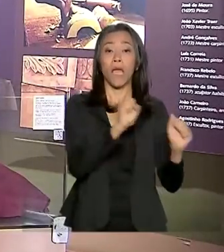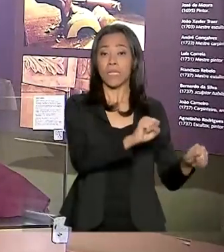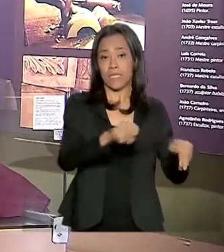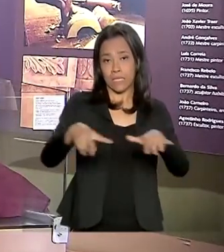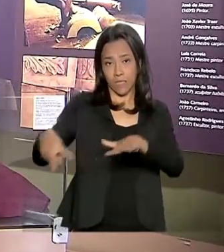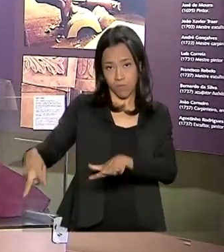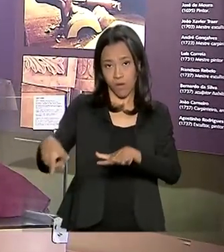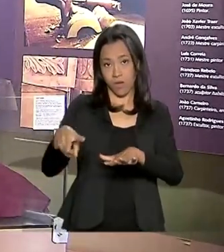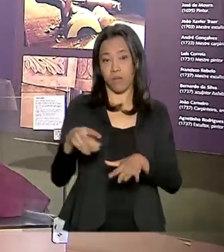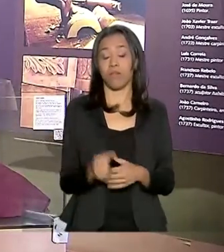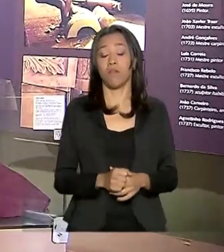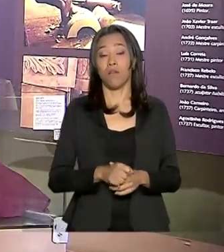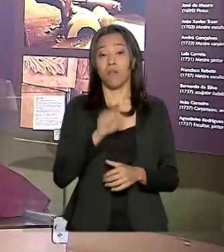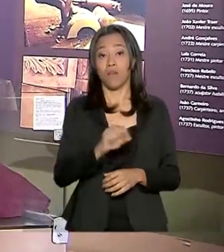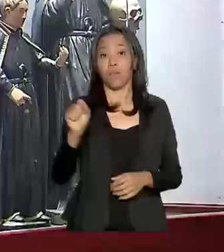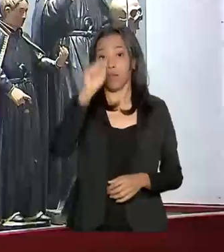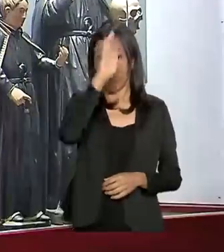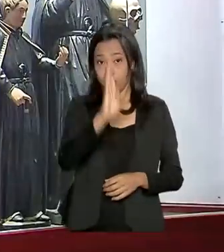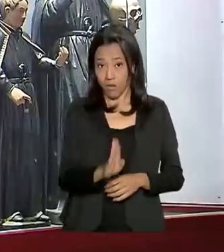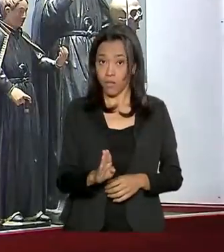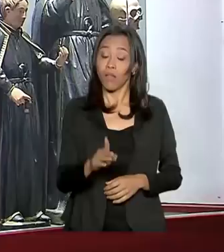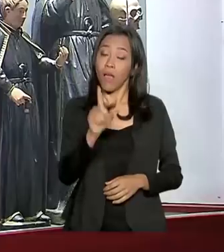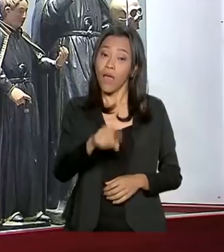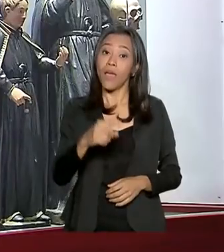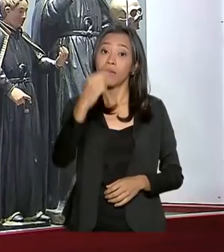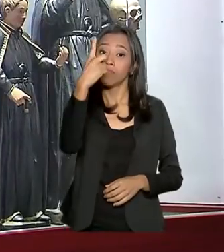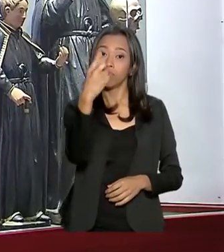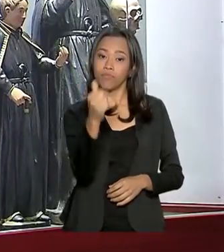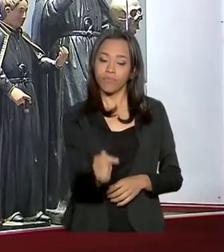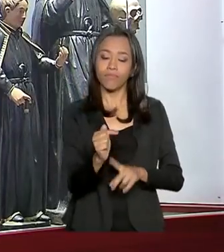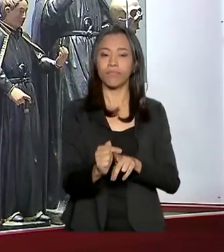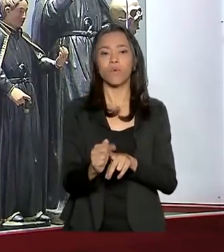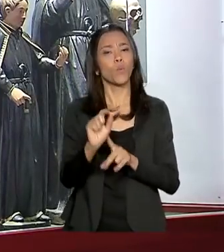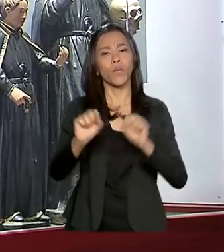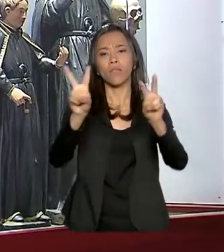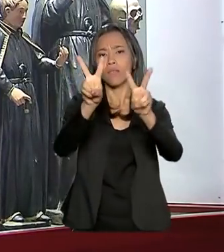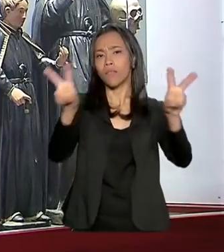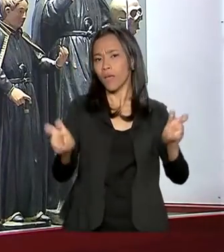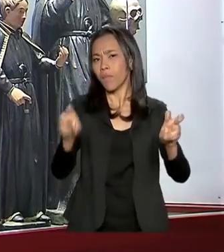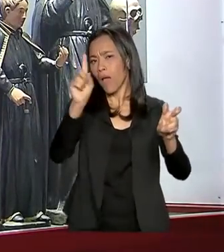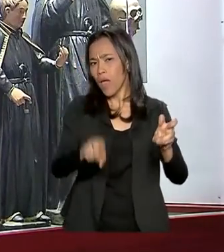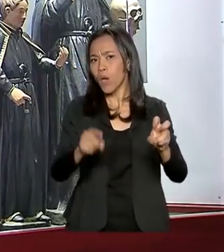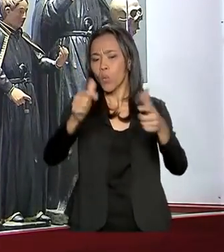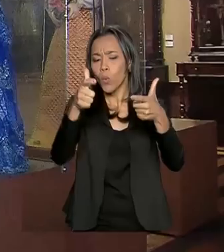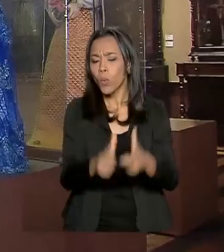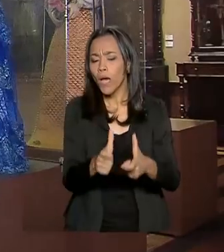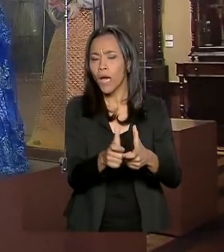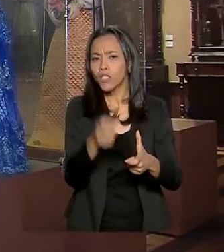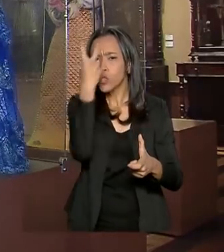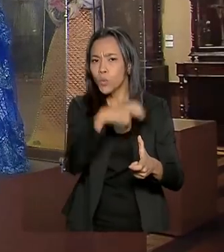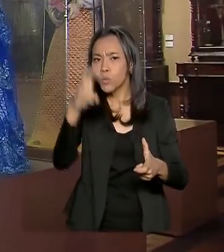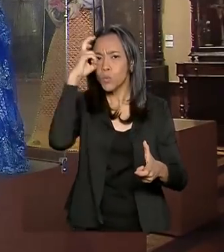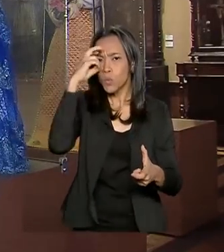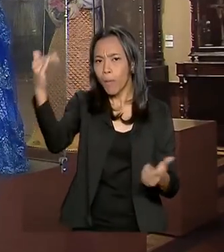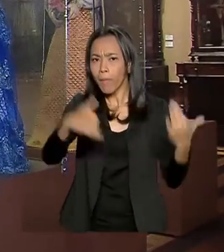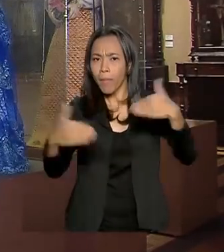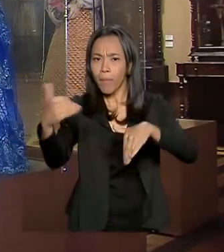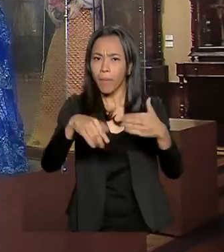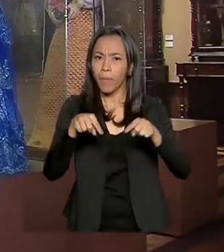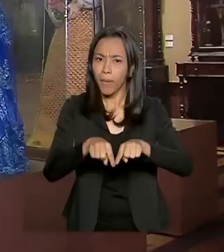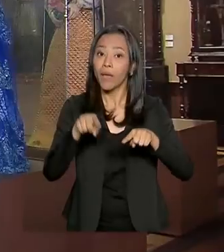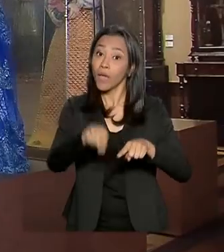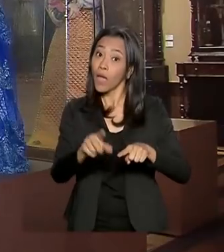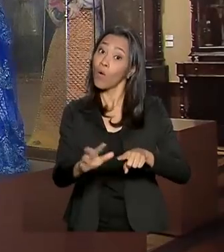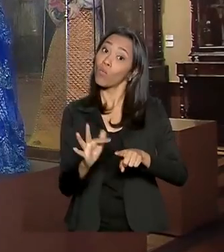de Museus está em sua 17ª edição trazendo como tema Museus como Núcleos Culturais, o futuro das tradições